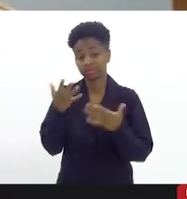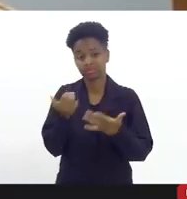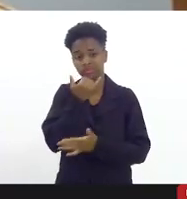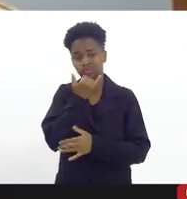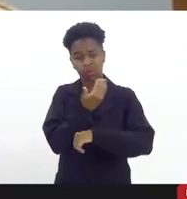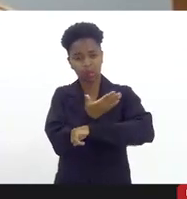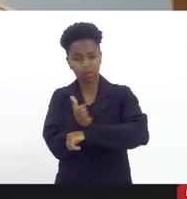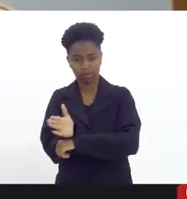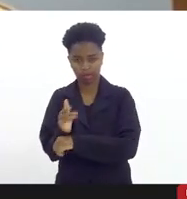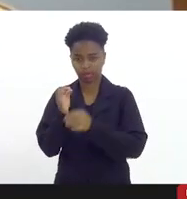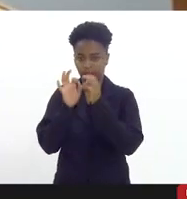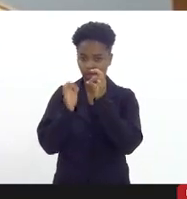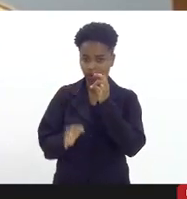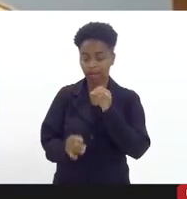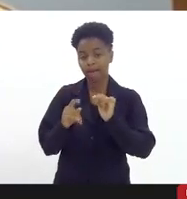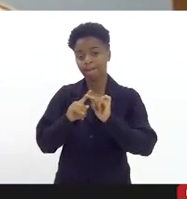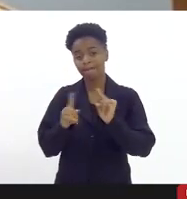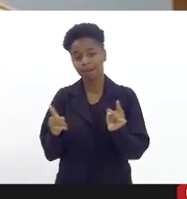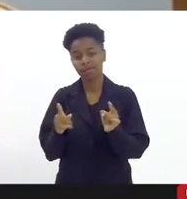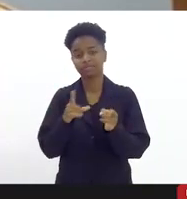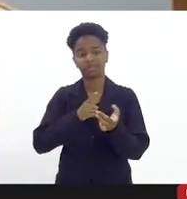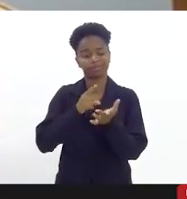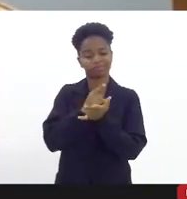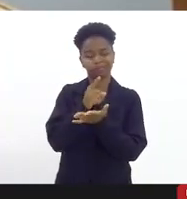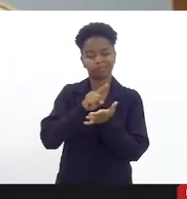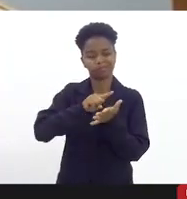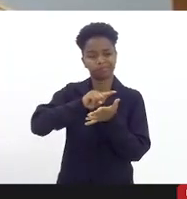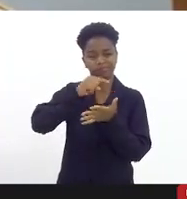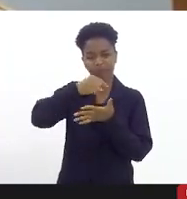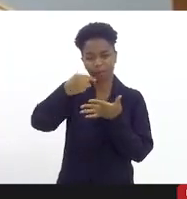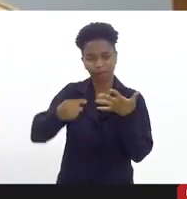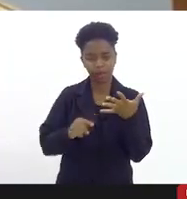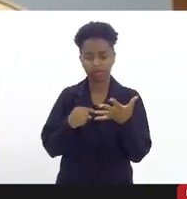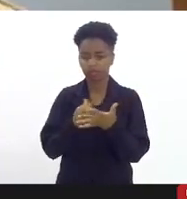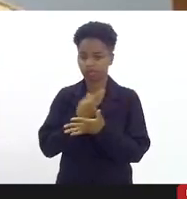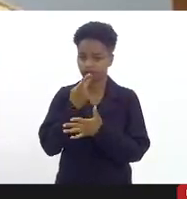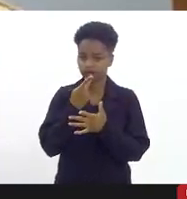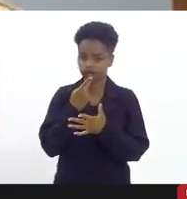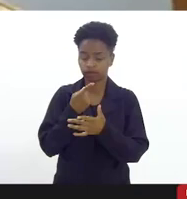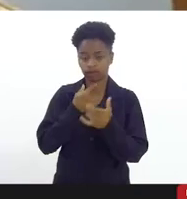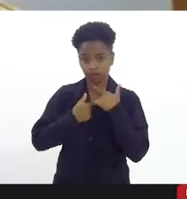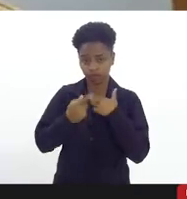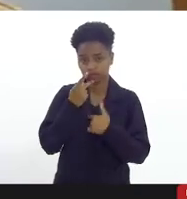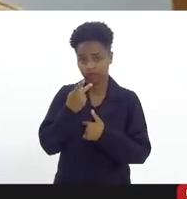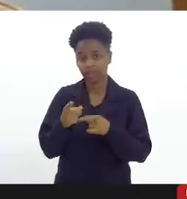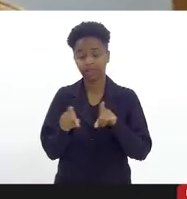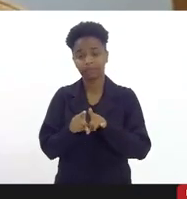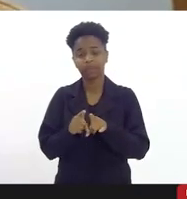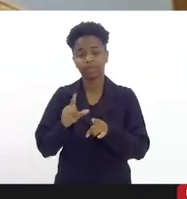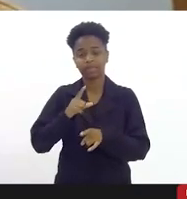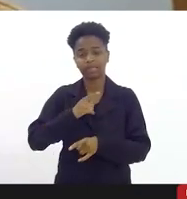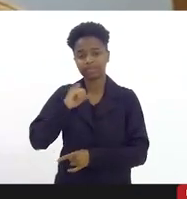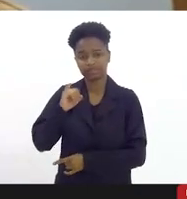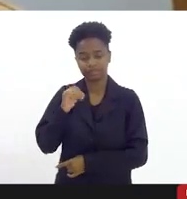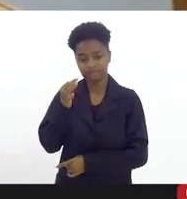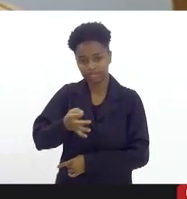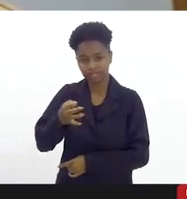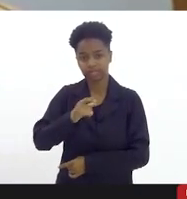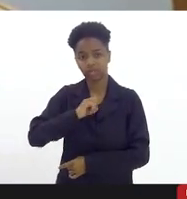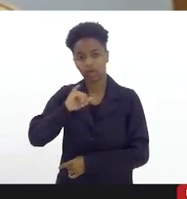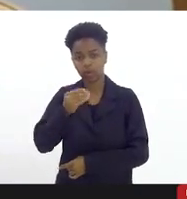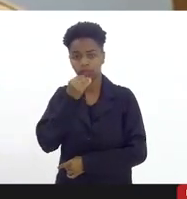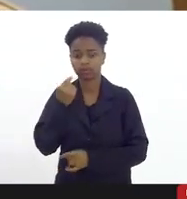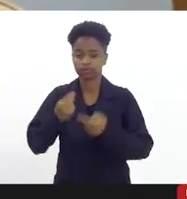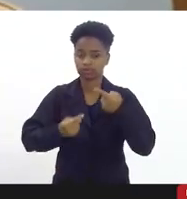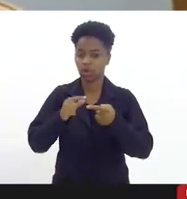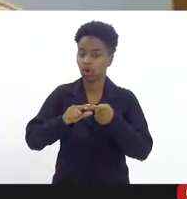pelo tempo aqui ocupado mas é um conjunto de questões que a gente gostaria de colocar e com certeza nós sermos oportunidade de debater esse assunto